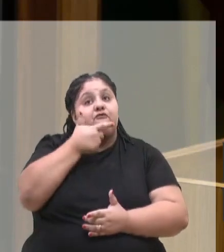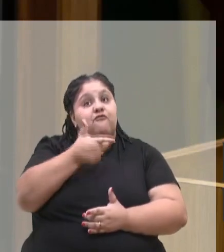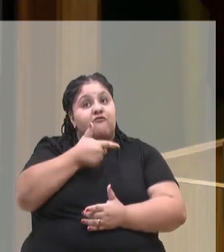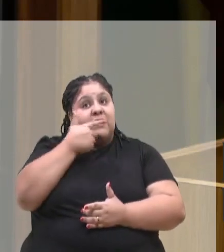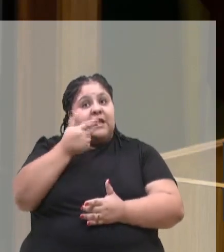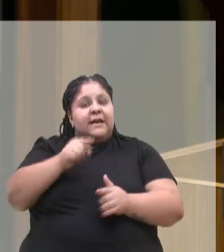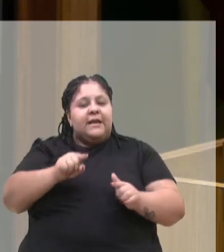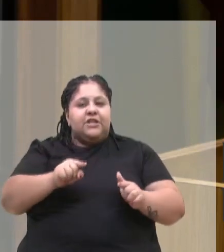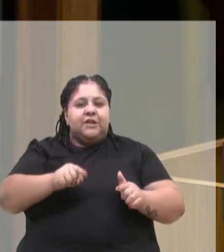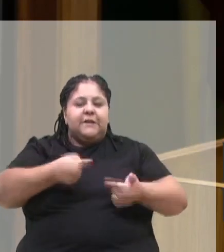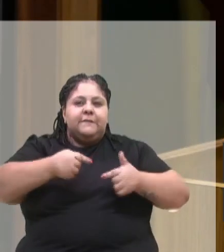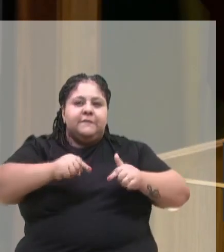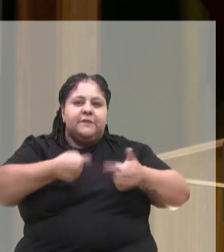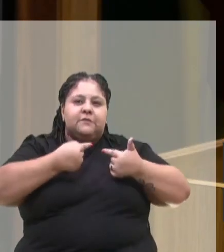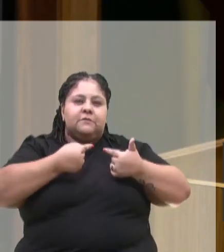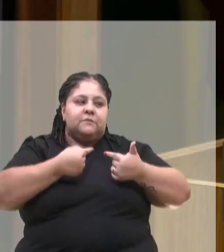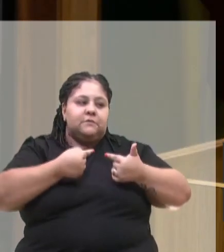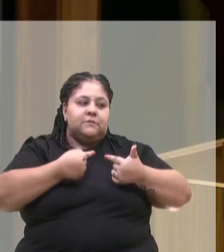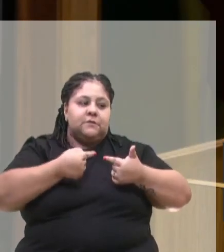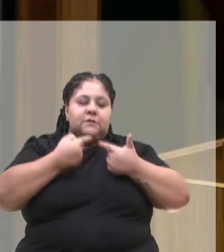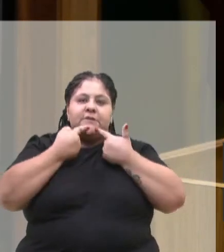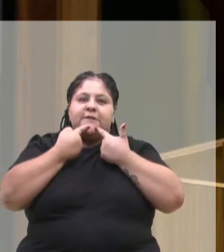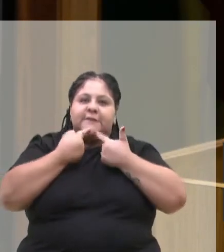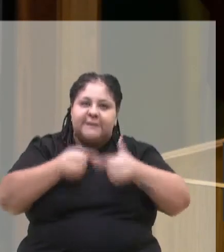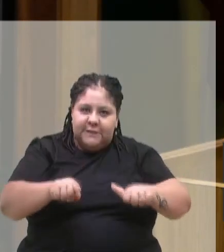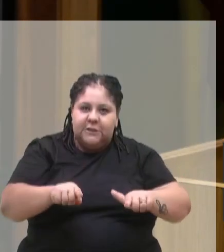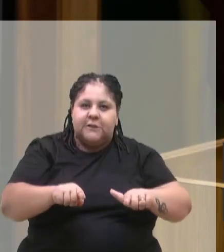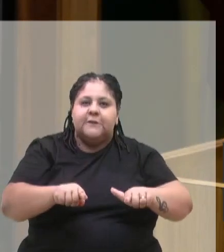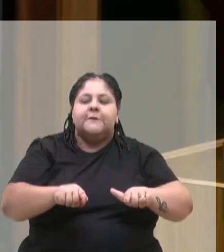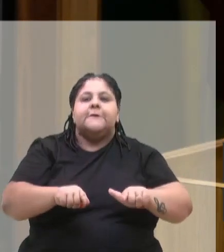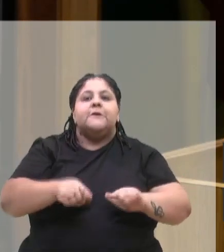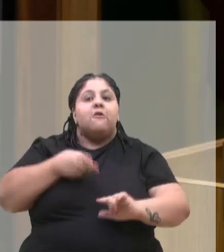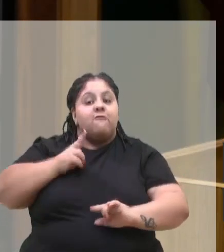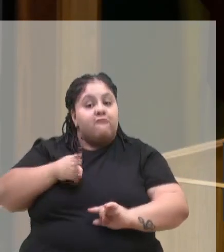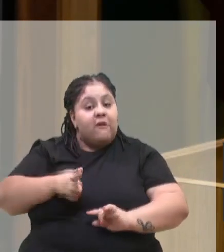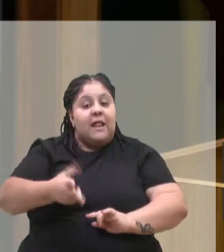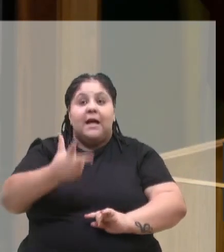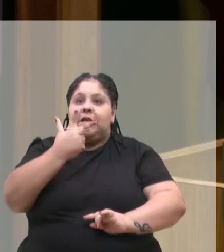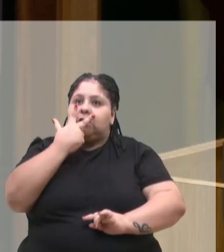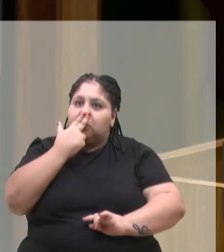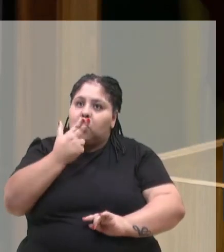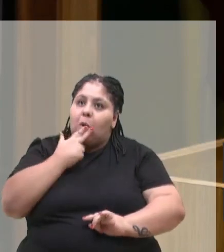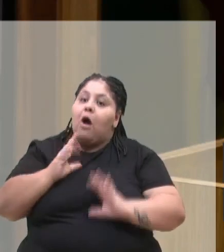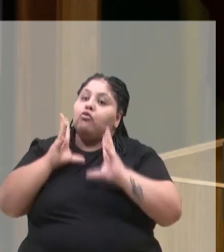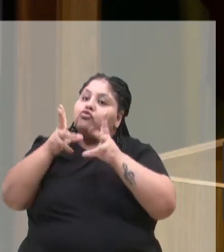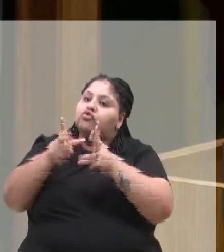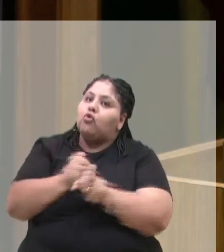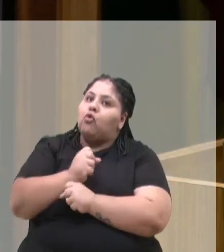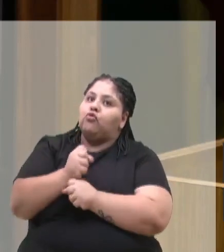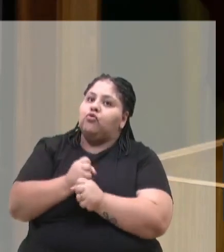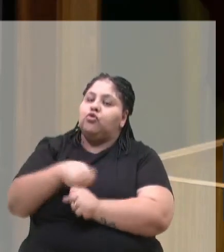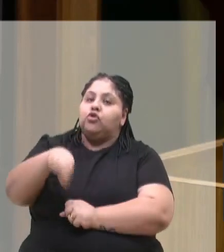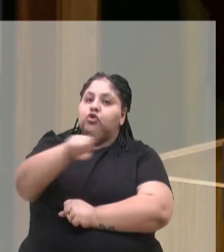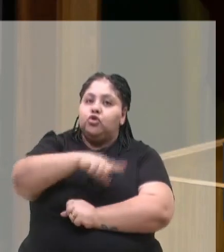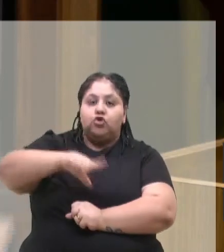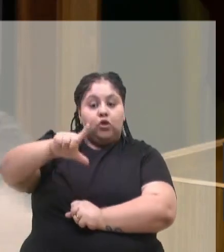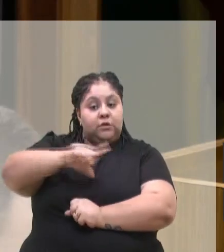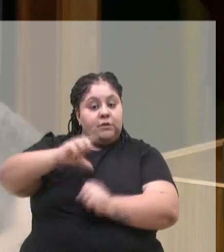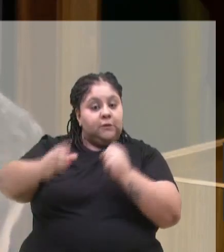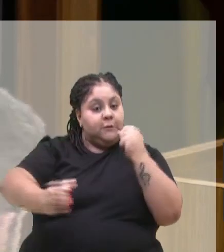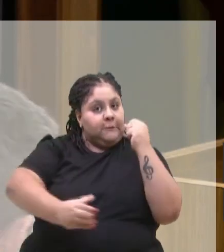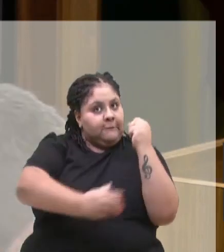em todo início de ano letivo tem falado a mesma coisa. Nós temos a garantia